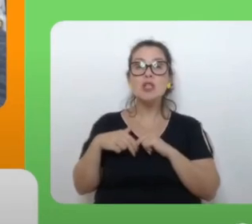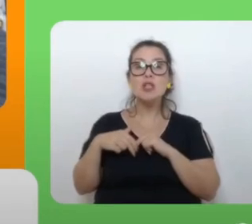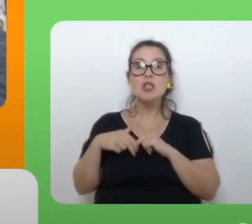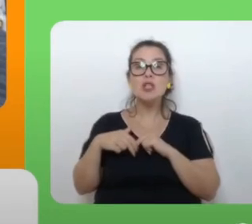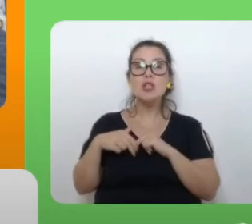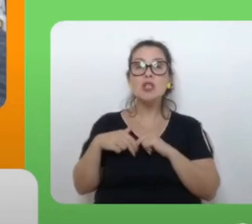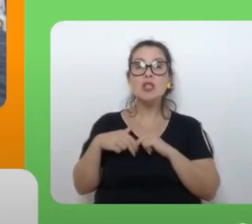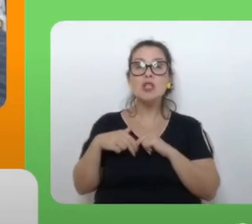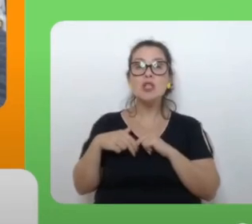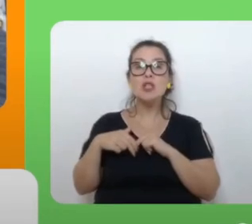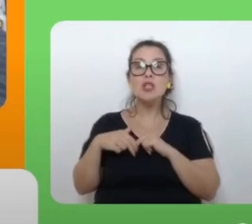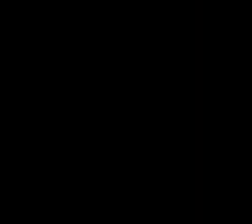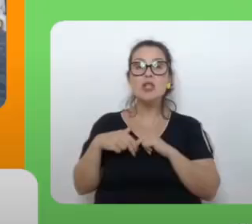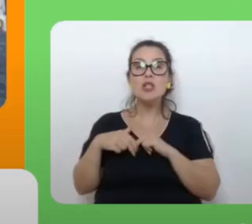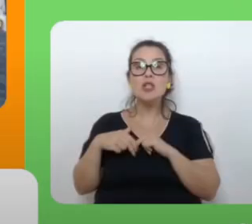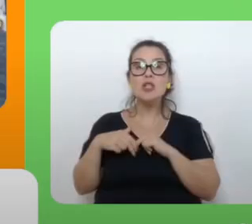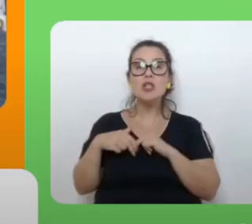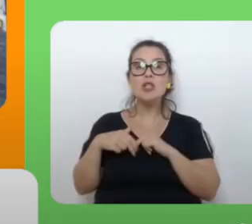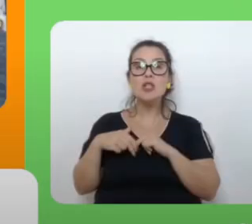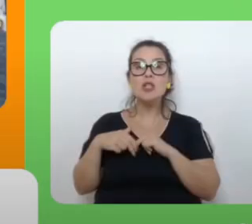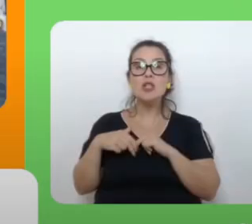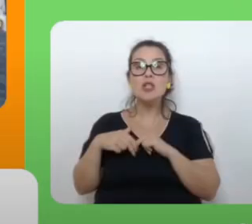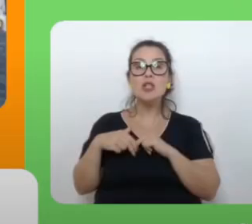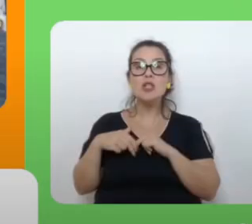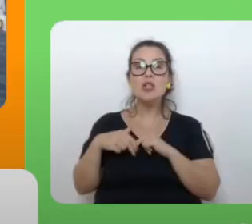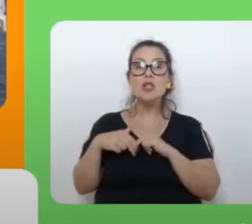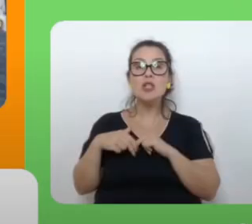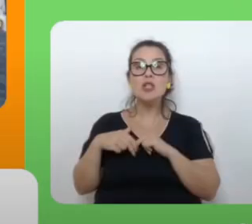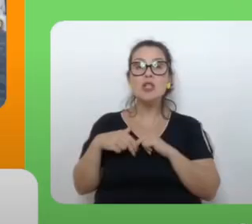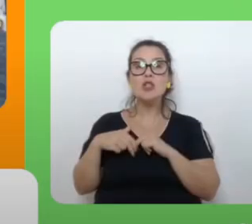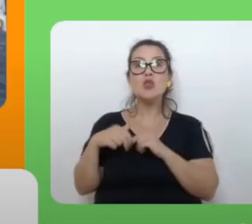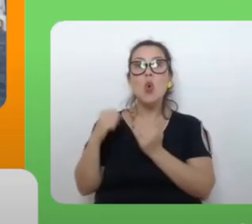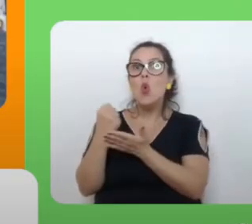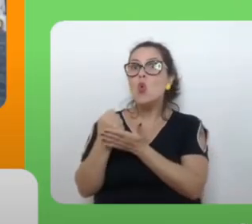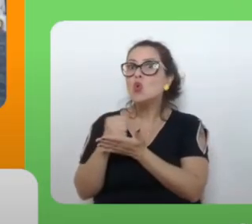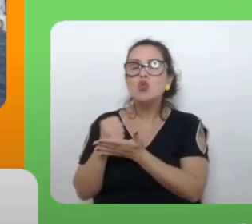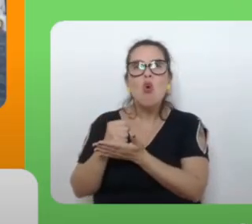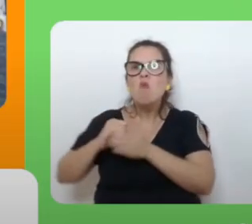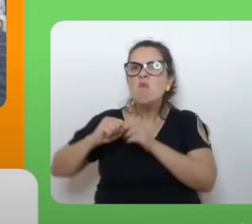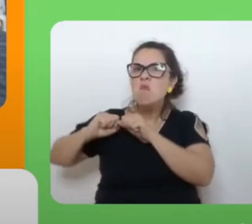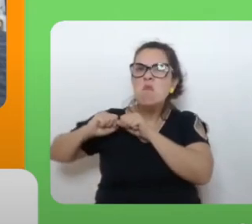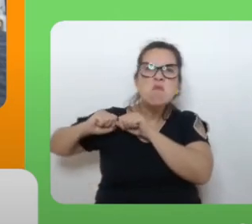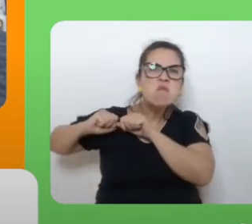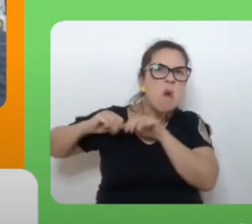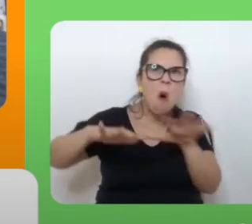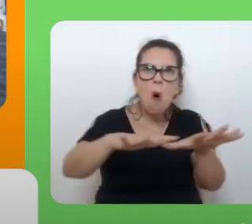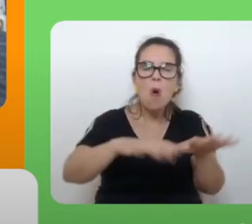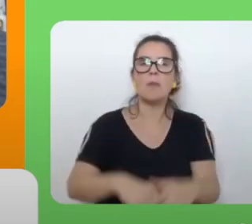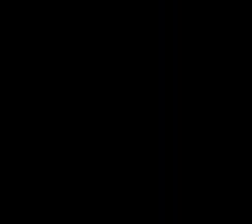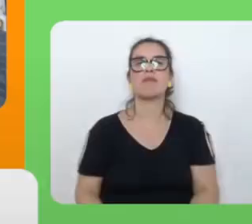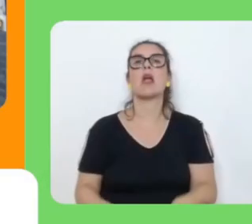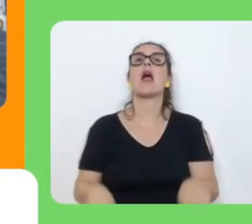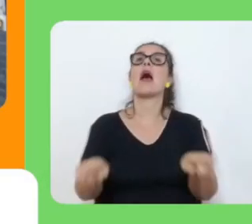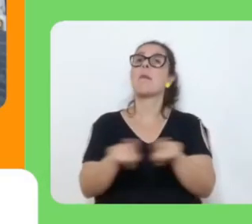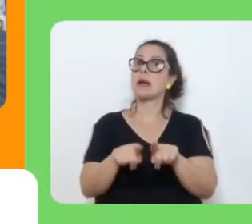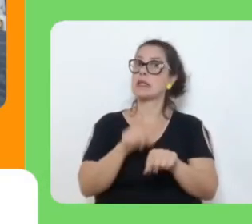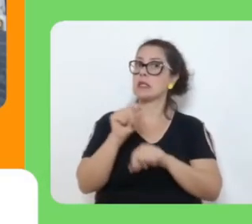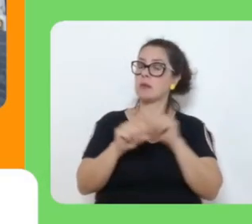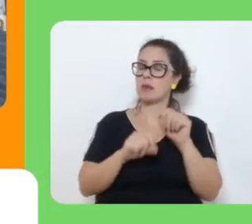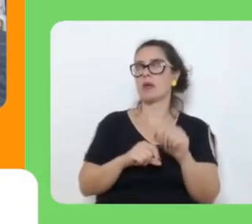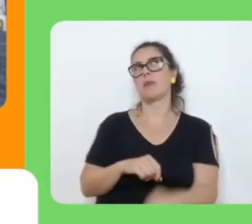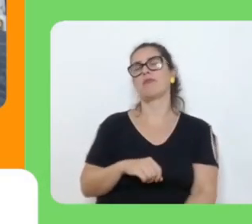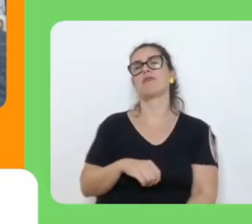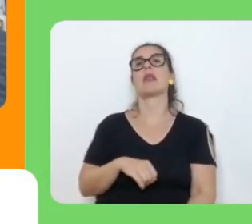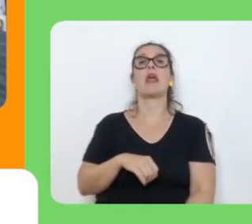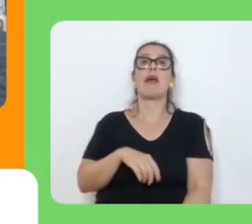canal para poder acompanhar e entender tudo que está rolando nessa palestra. Vamos ver juntos. Né? Aliás, o shareware foi uma coisa legal, porque o